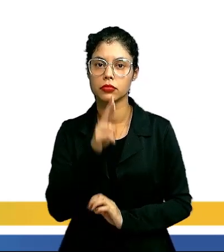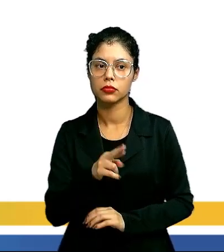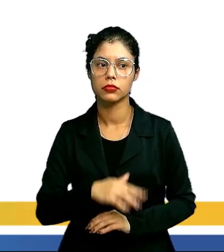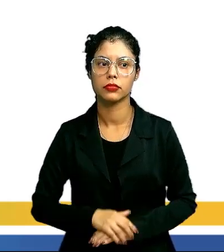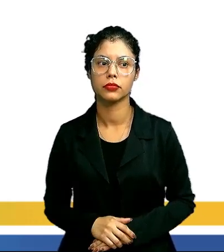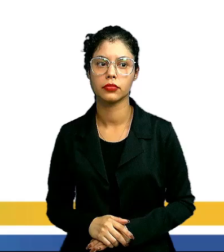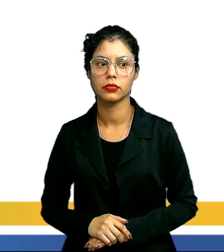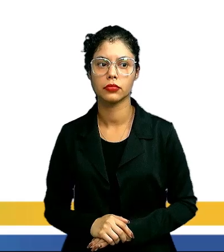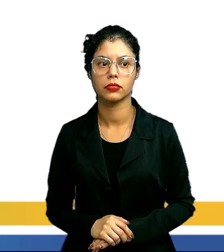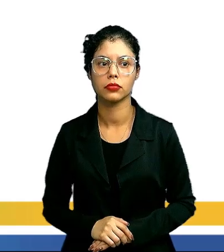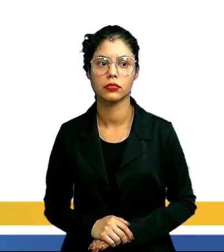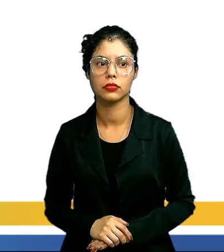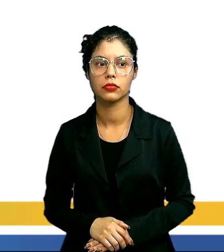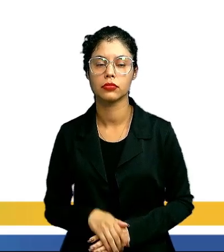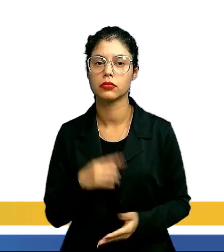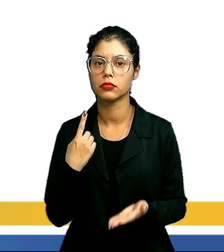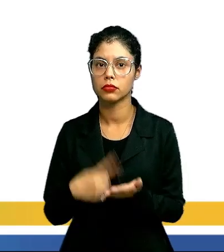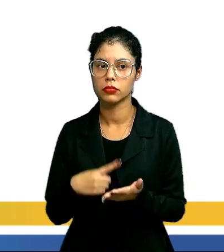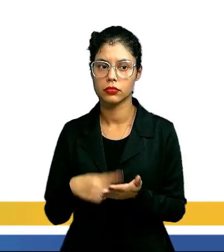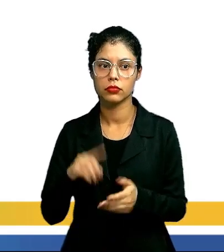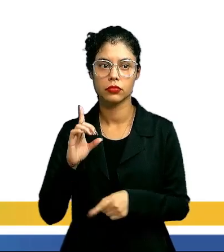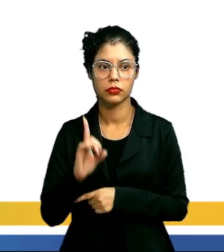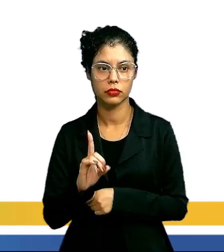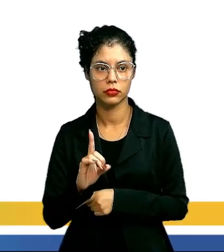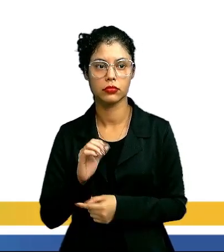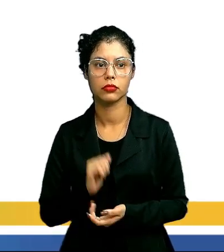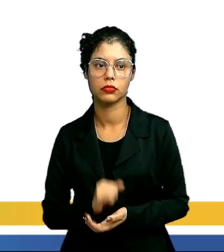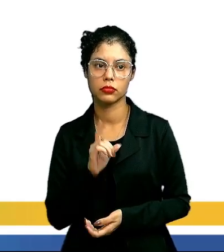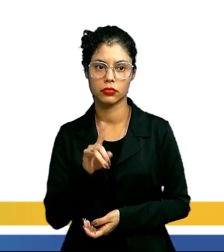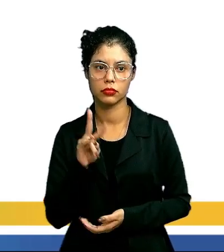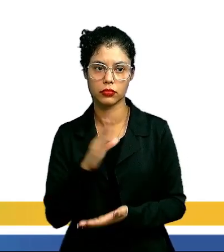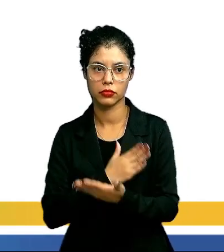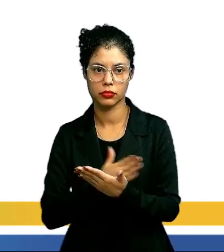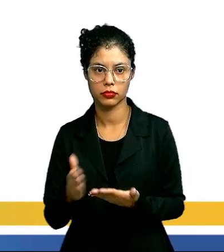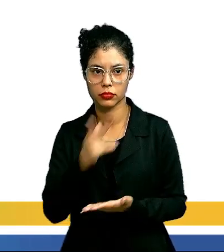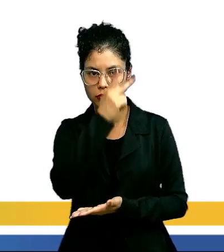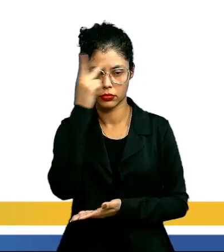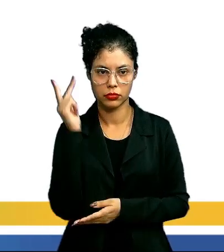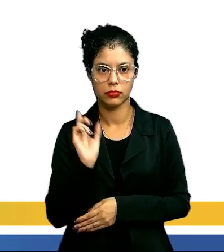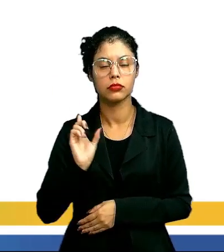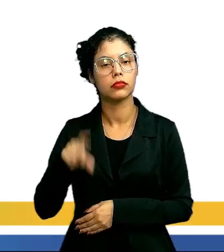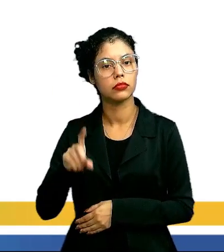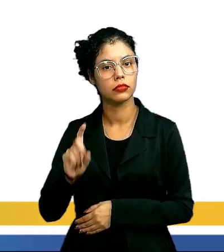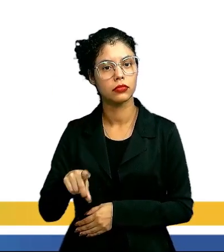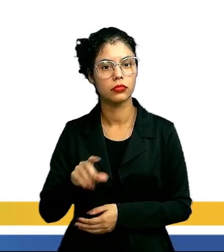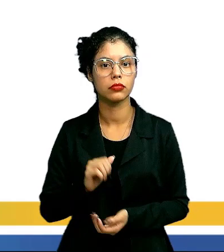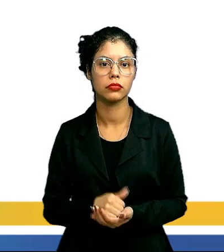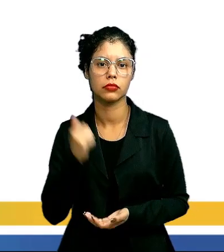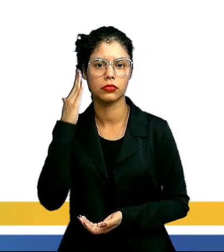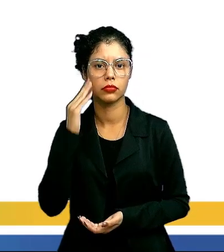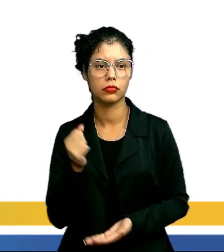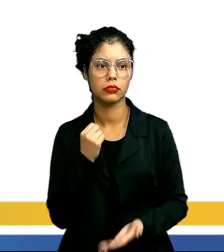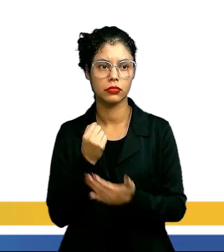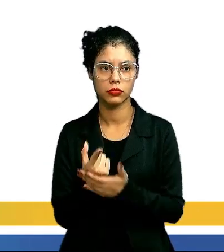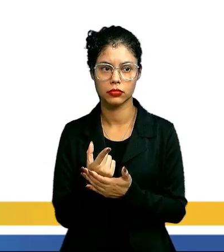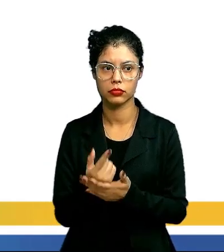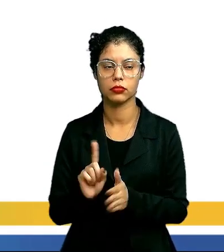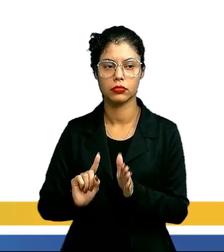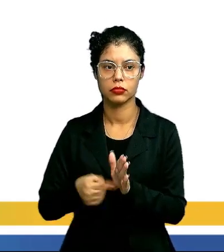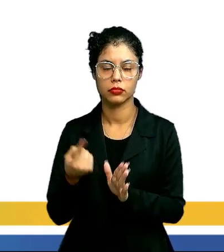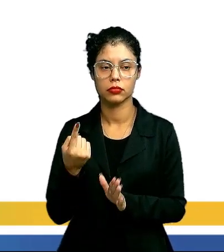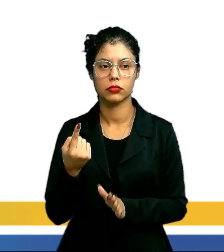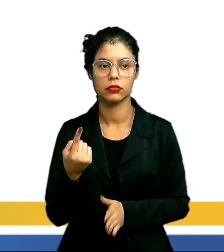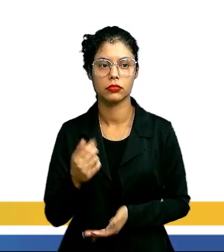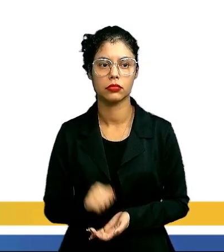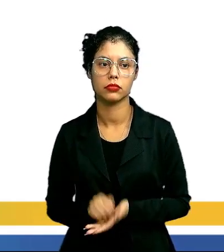resposta considerando de a dívida inicial da pessoa com o cartão de crédito e sabendo que